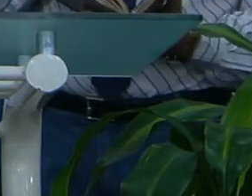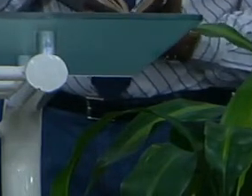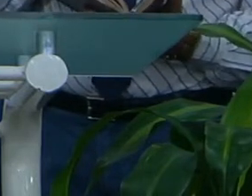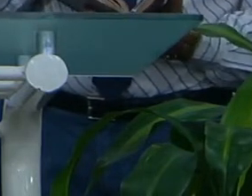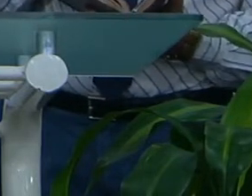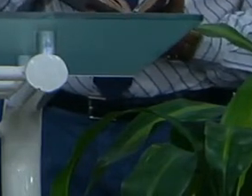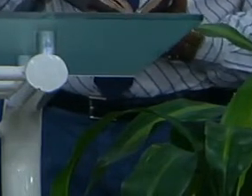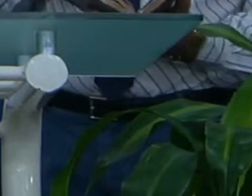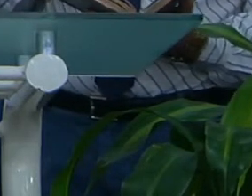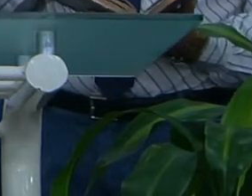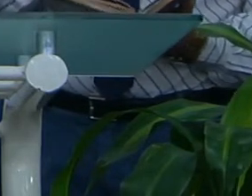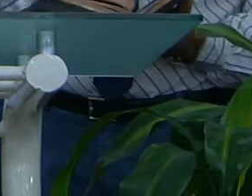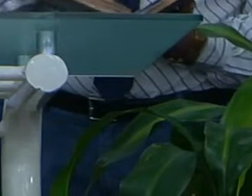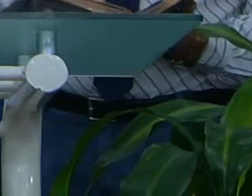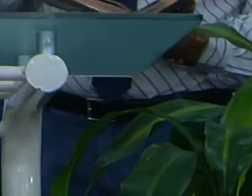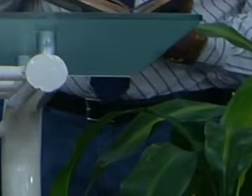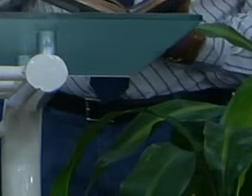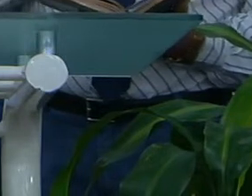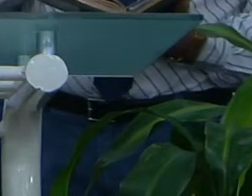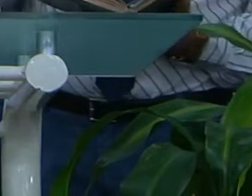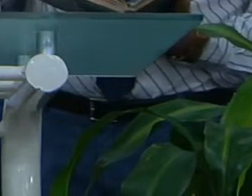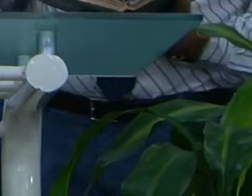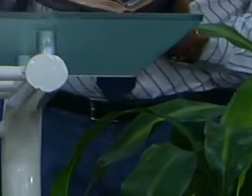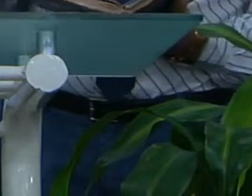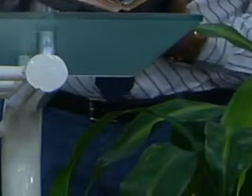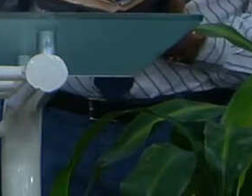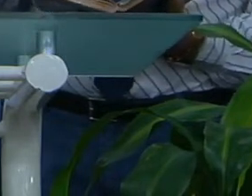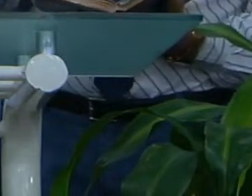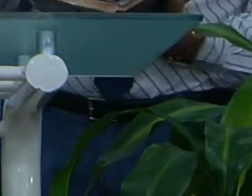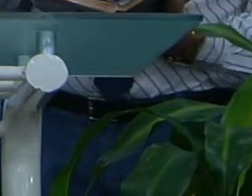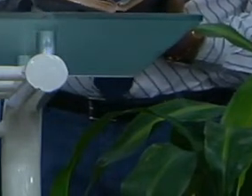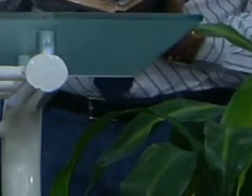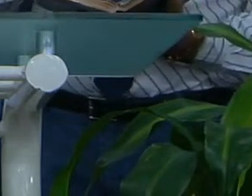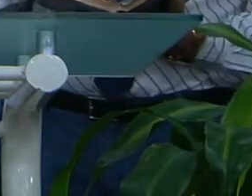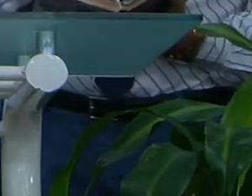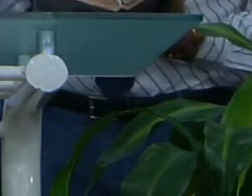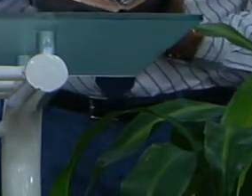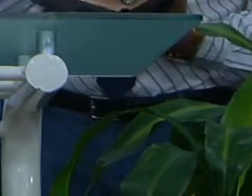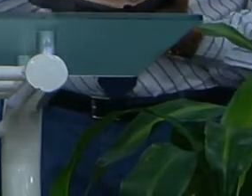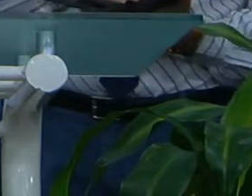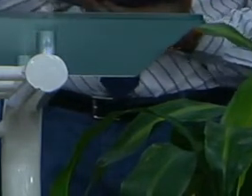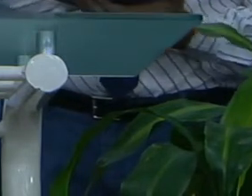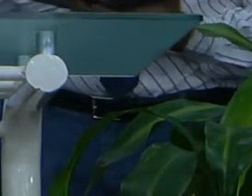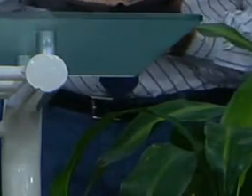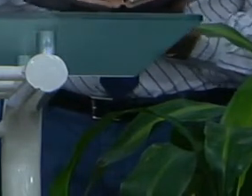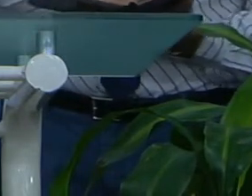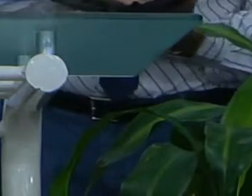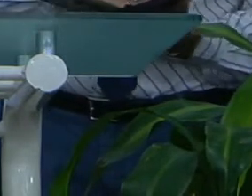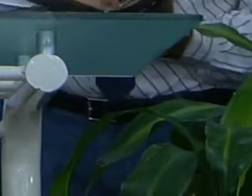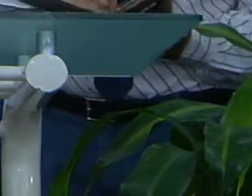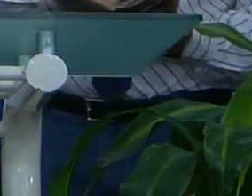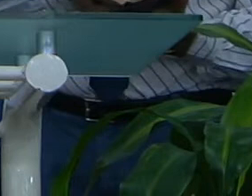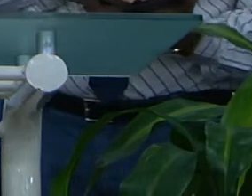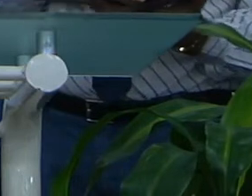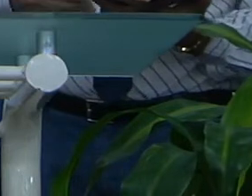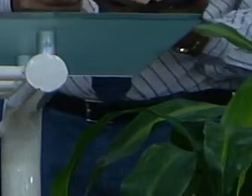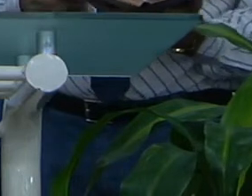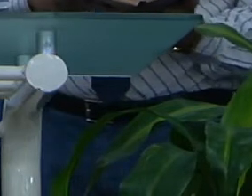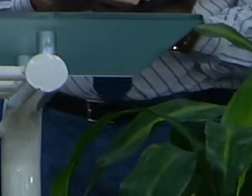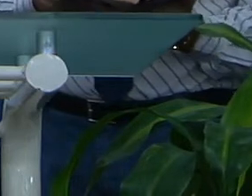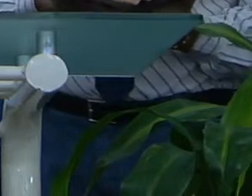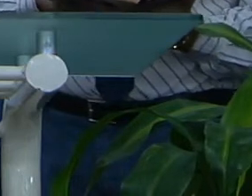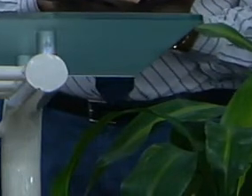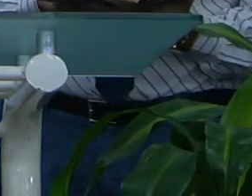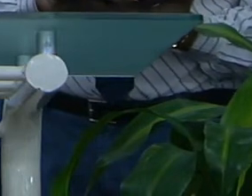verso 32 e assim termos essa escritura